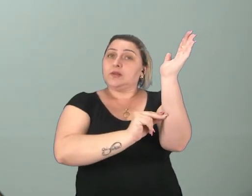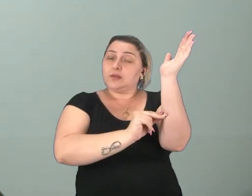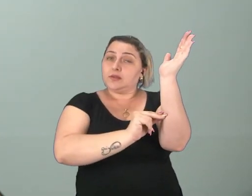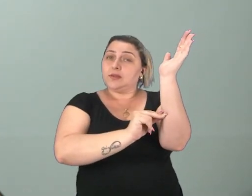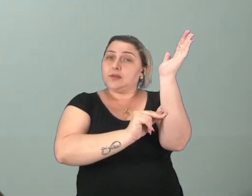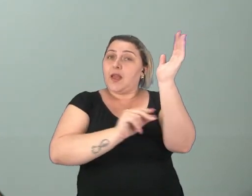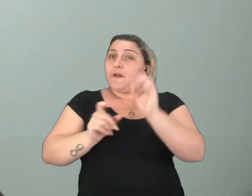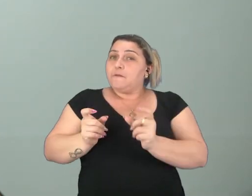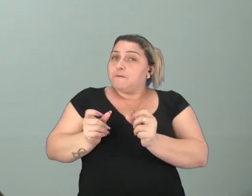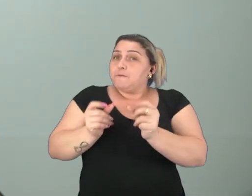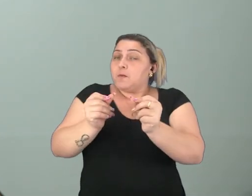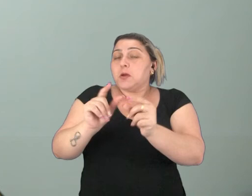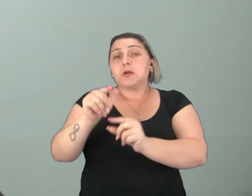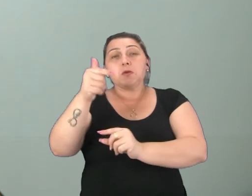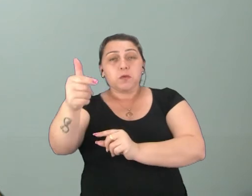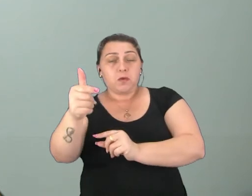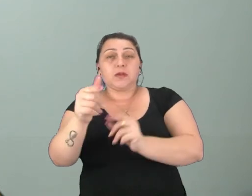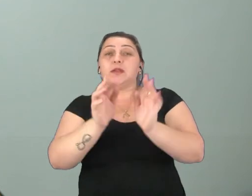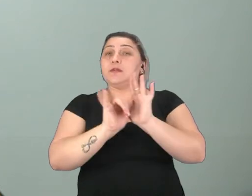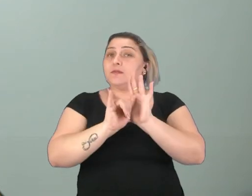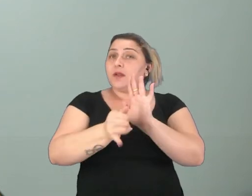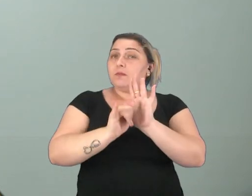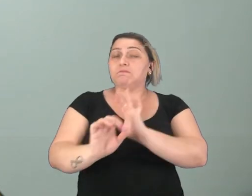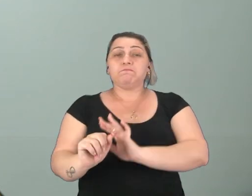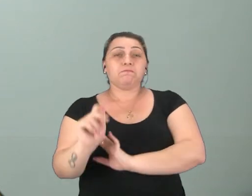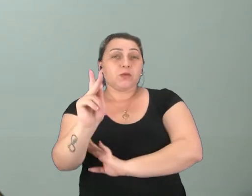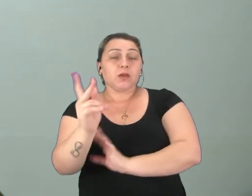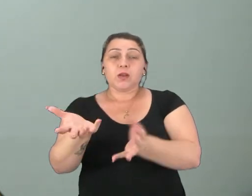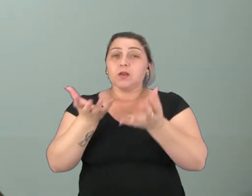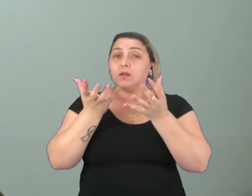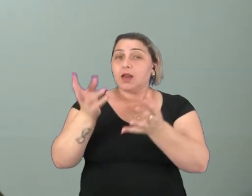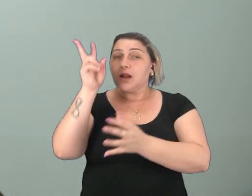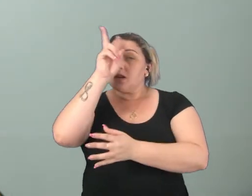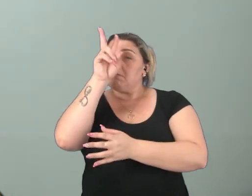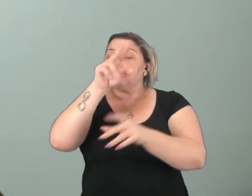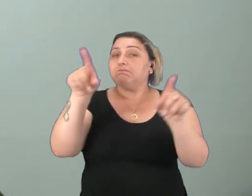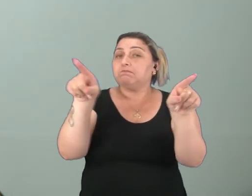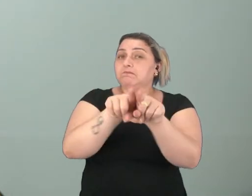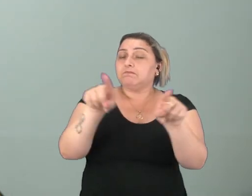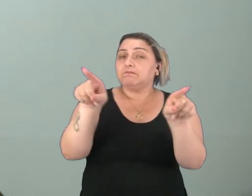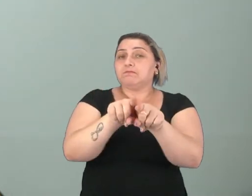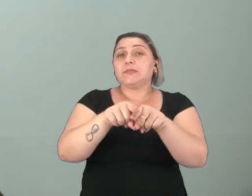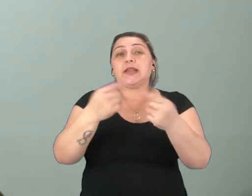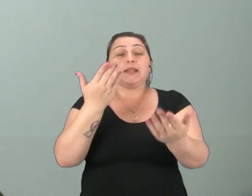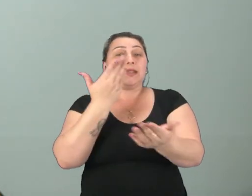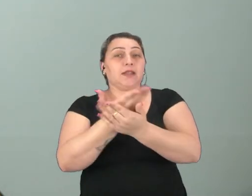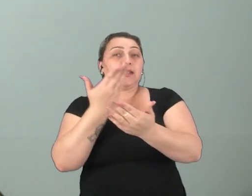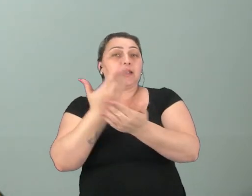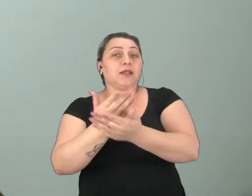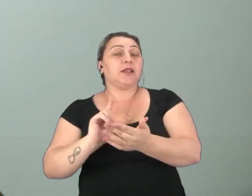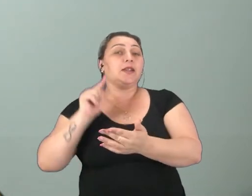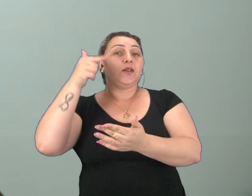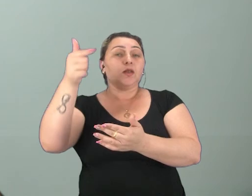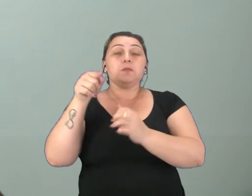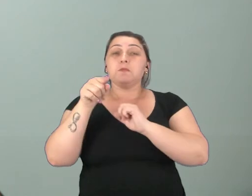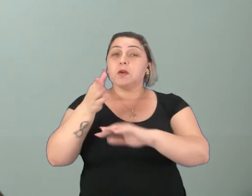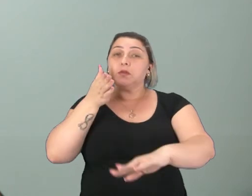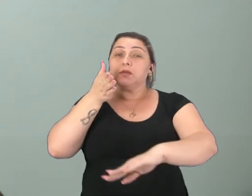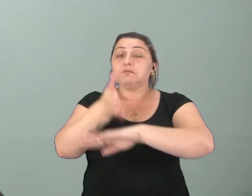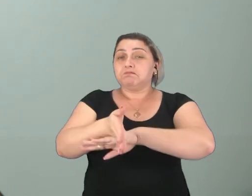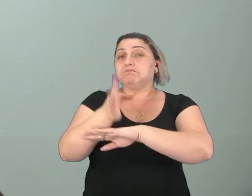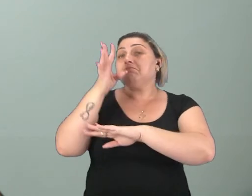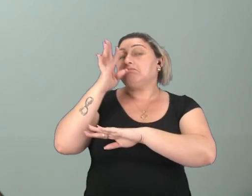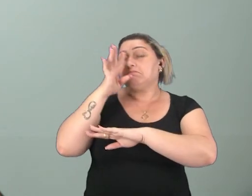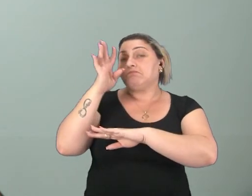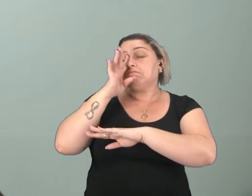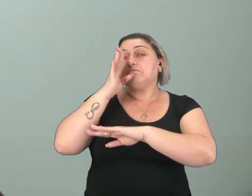Cigarra e a Formiga, e tantas outras fábulas, ok? Eu quero te lembrar também que essa aula e outras você pode